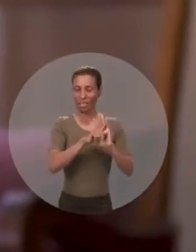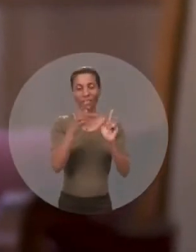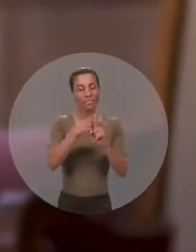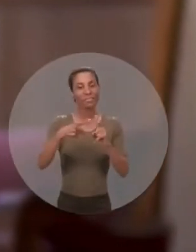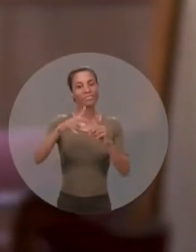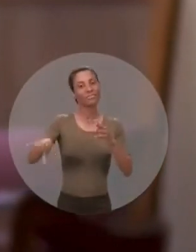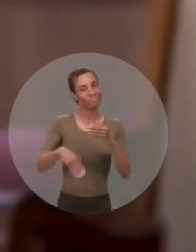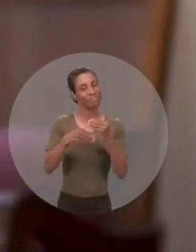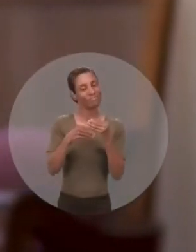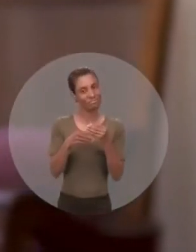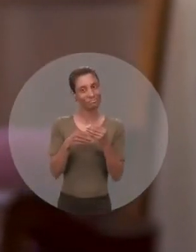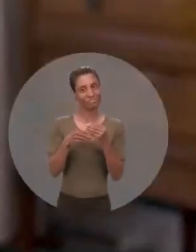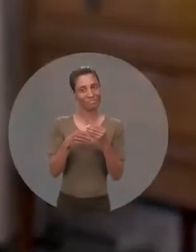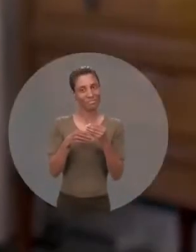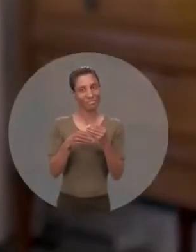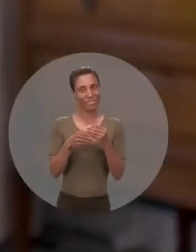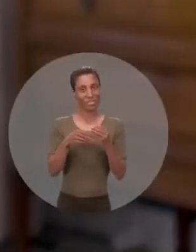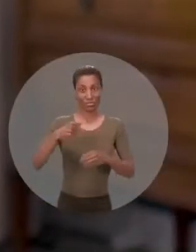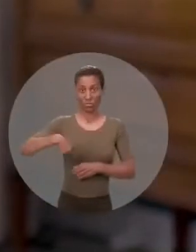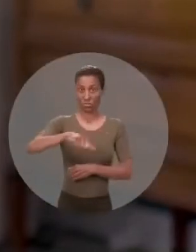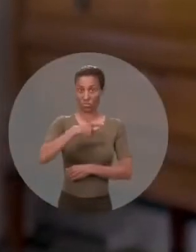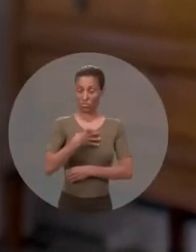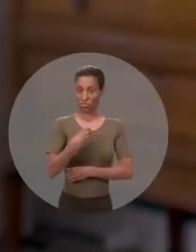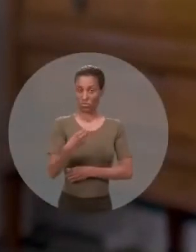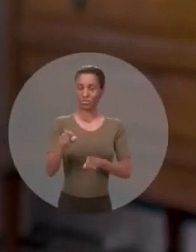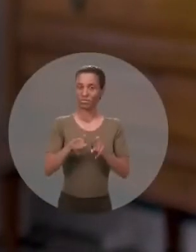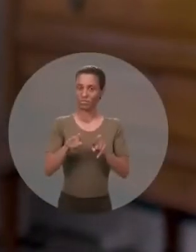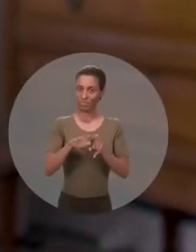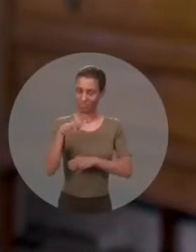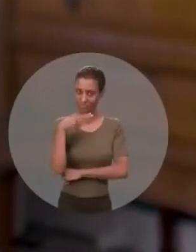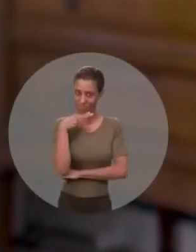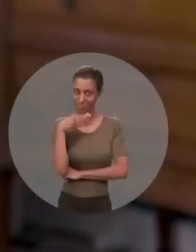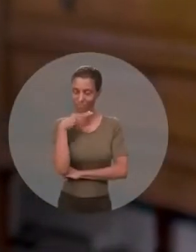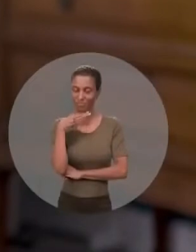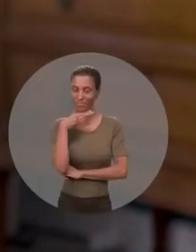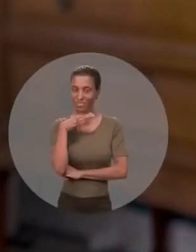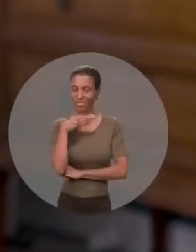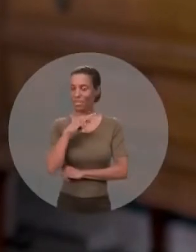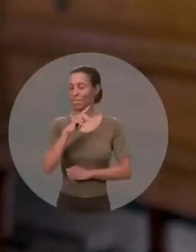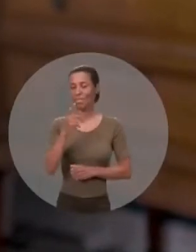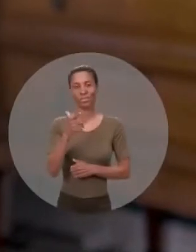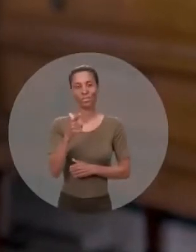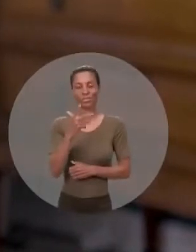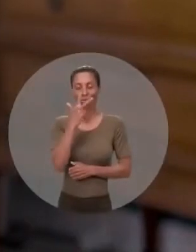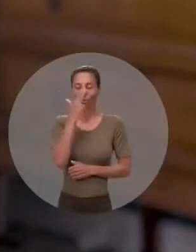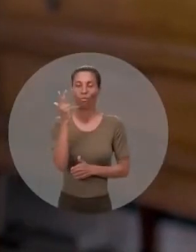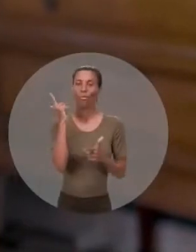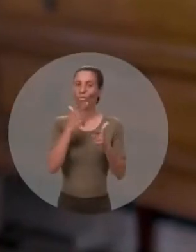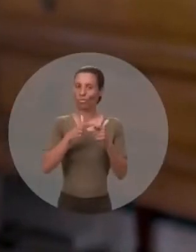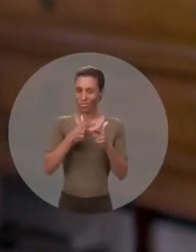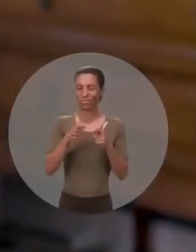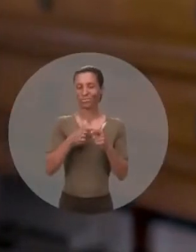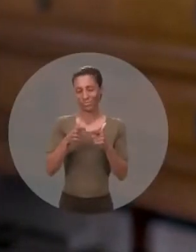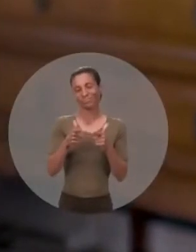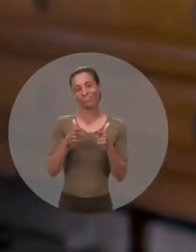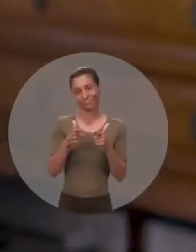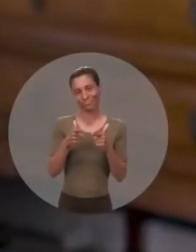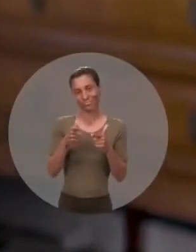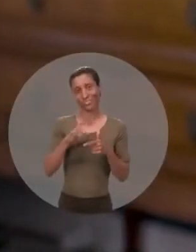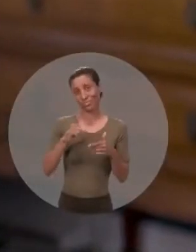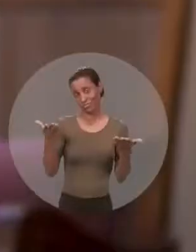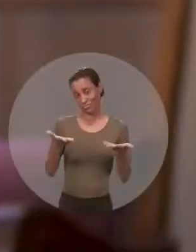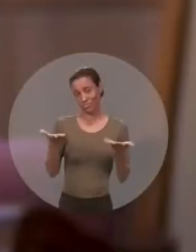da Previdência Complementar, para que nossos filhos e netos não passem pela situação que